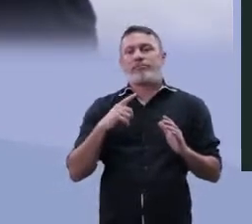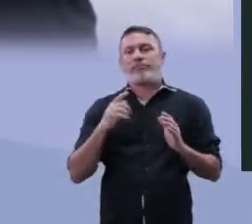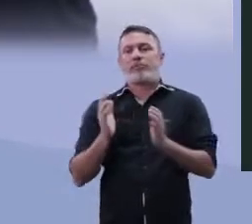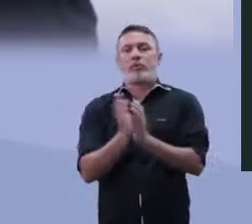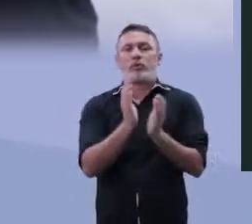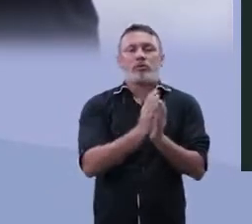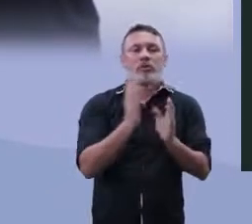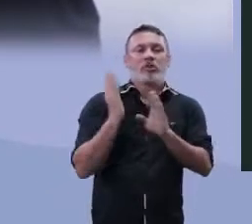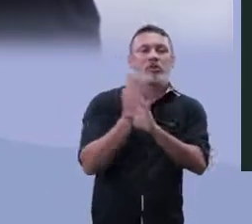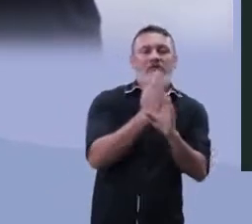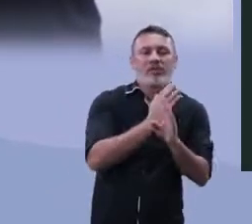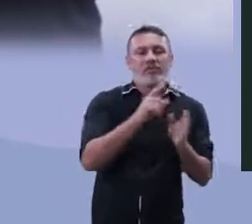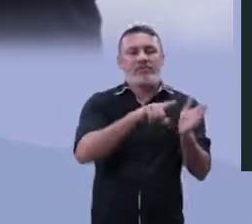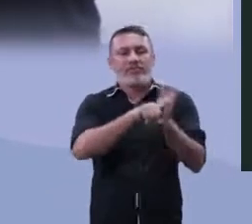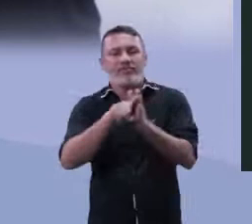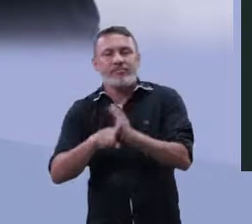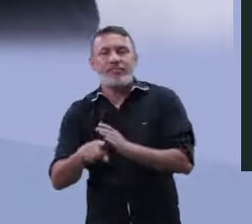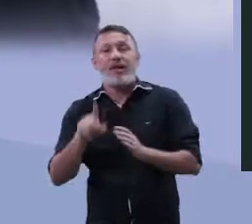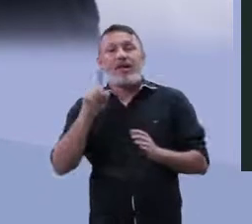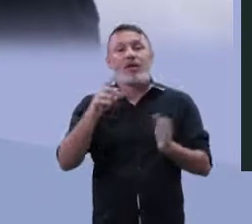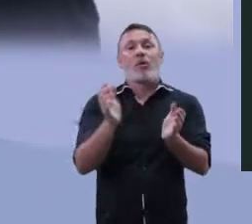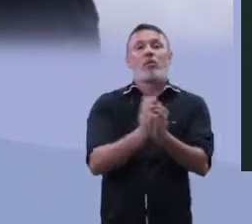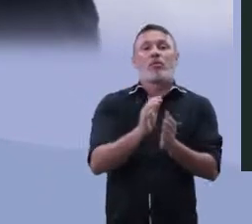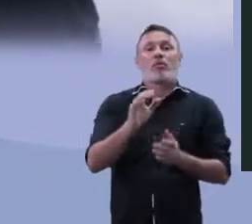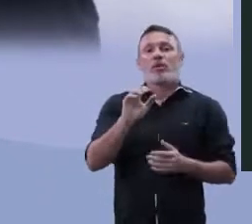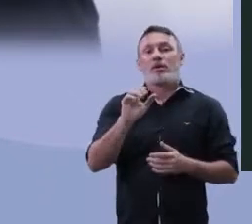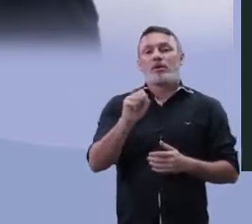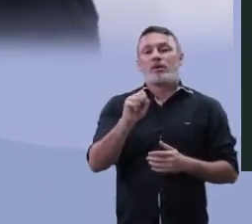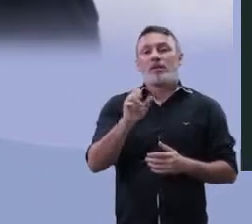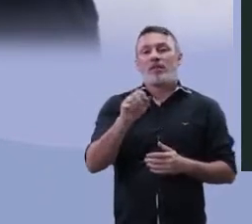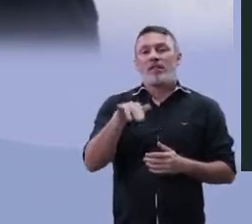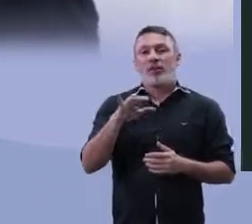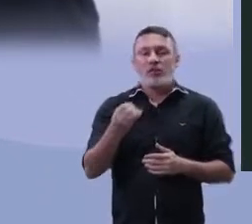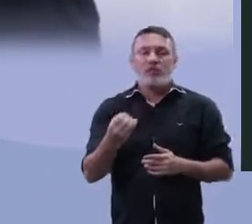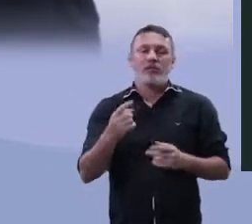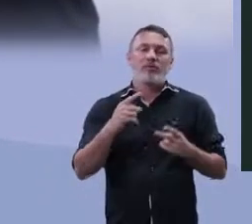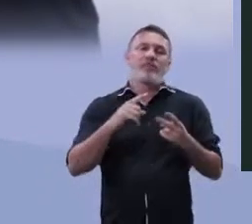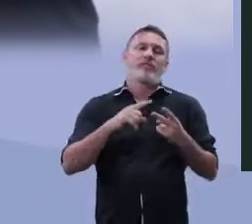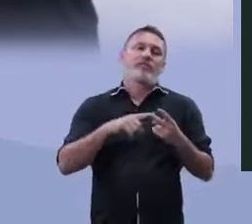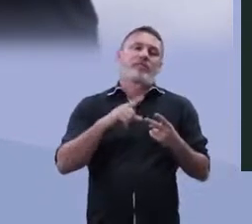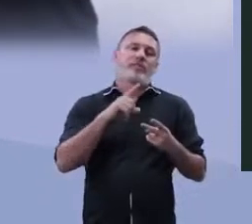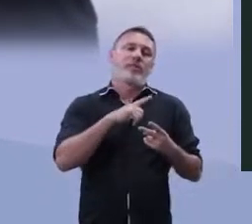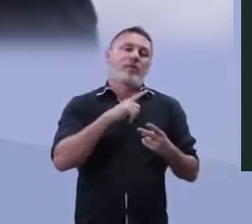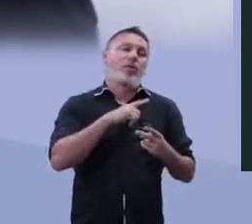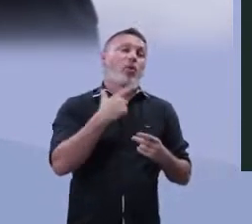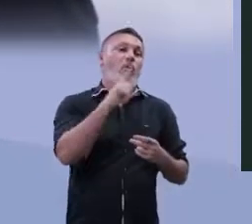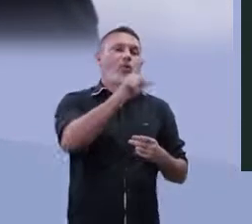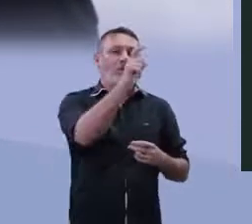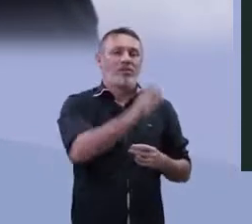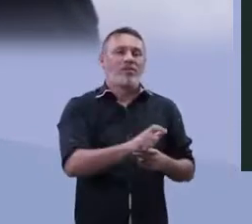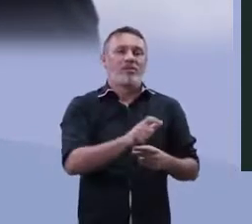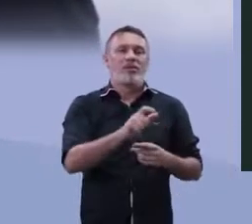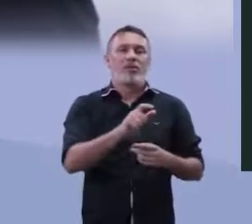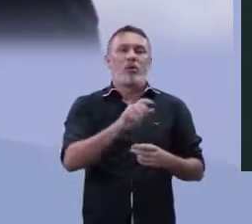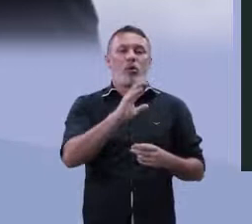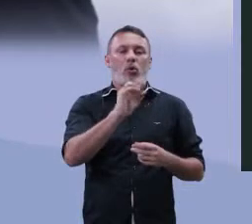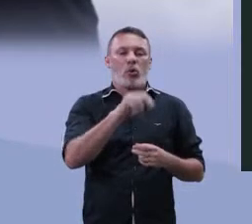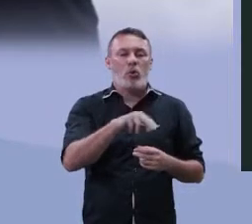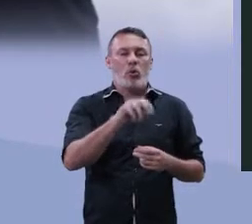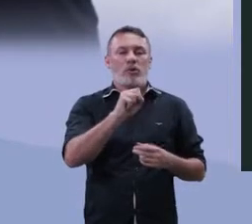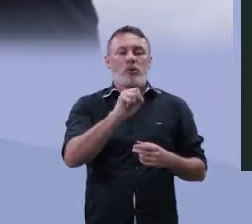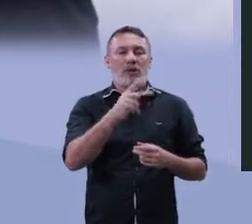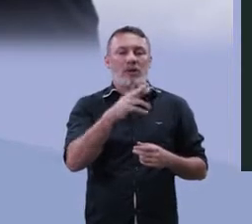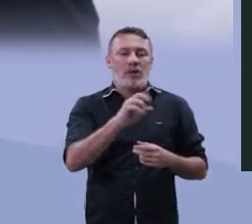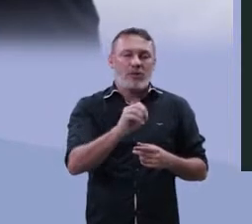desse messianismo identificado nos sertanejos, no Antônio Conselheiro, né? Então é o contraste entre